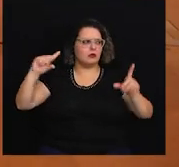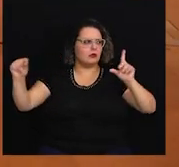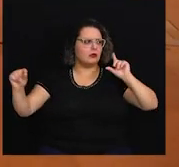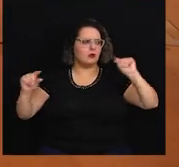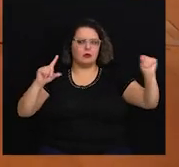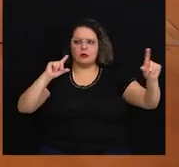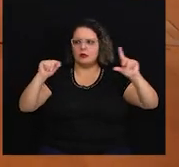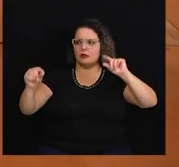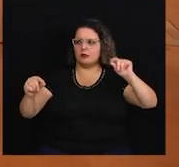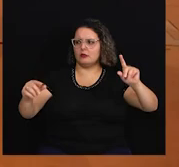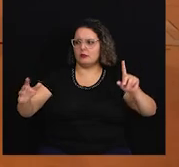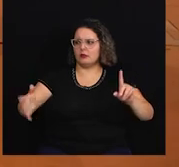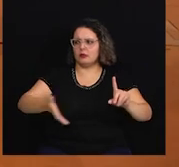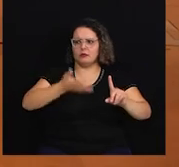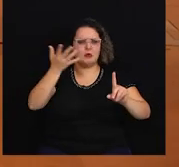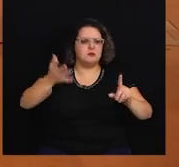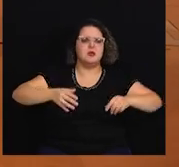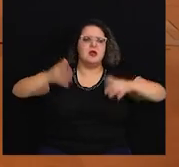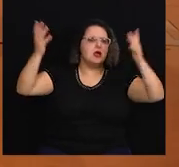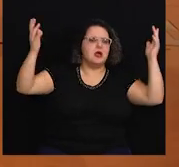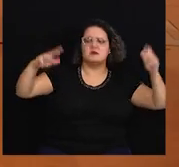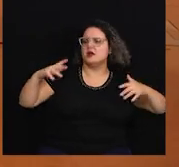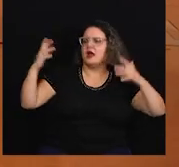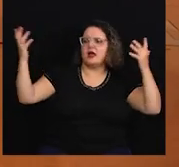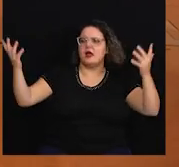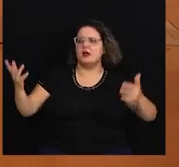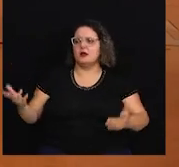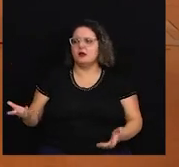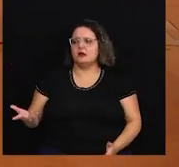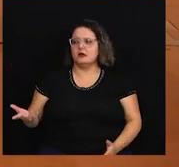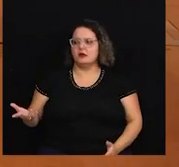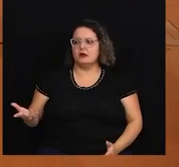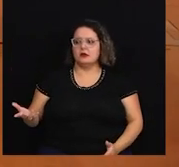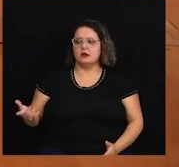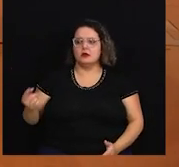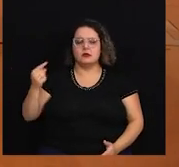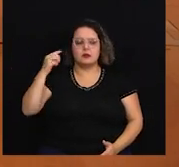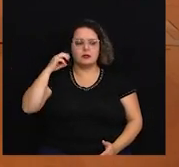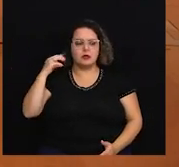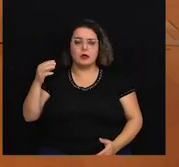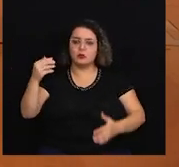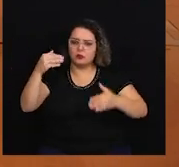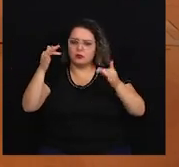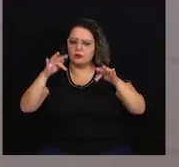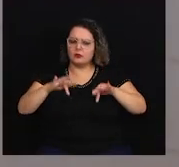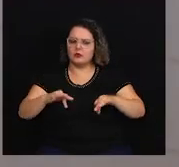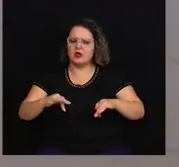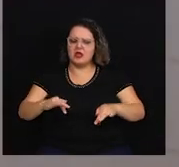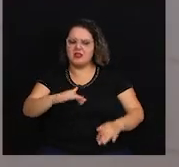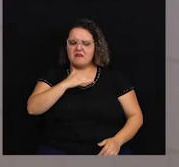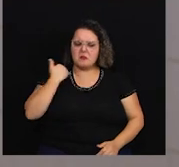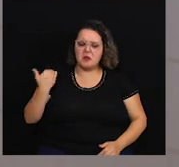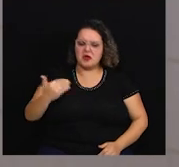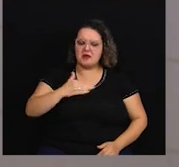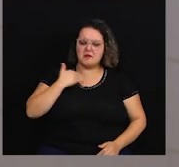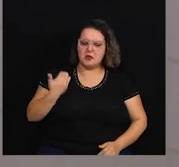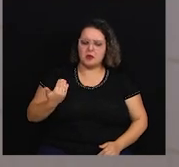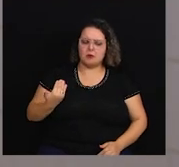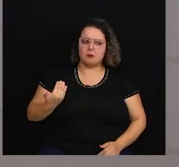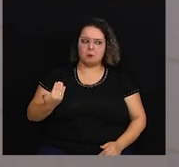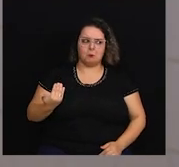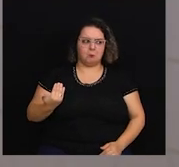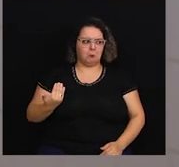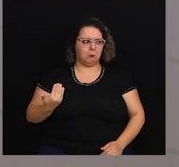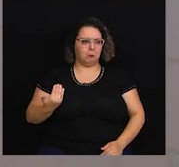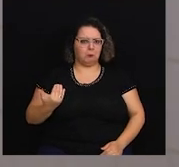só me elogiando porque a gente vai morrer vai Tá esquisito isso chamei